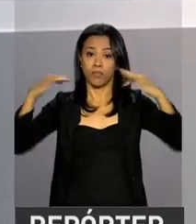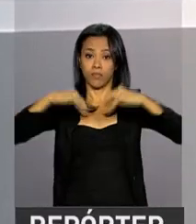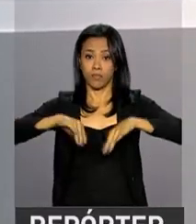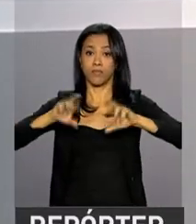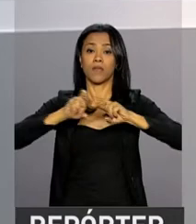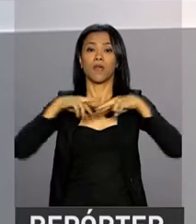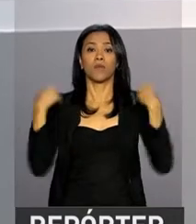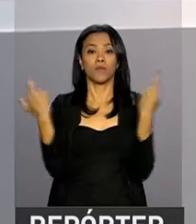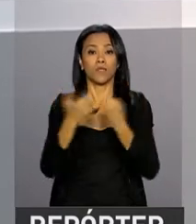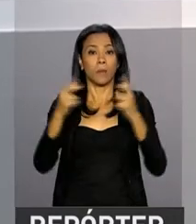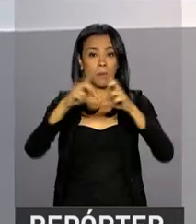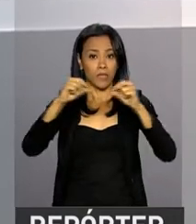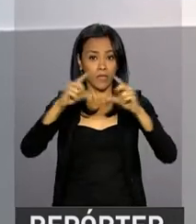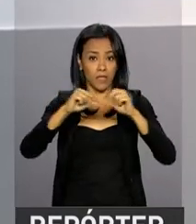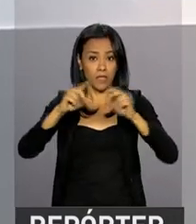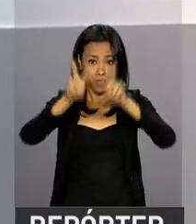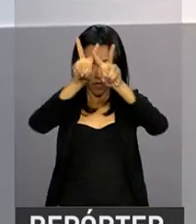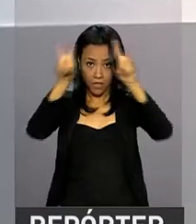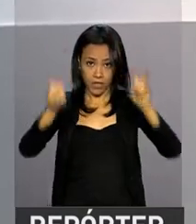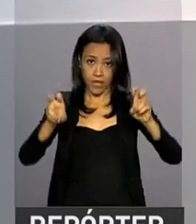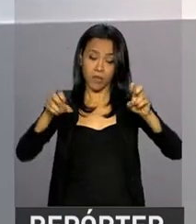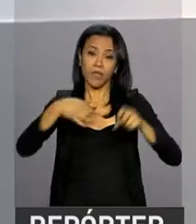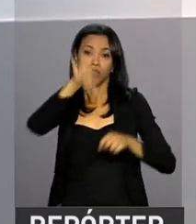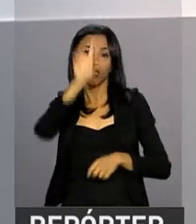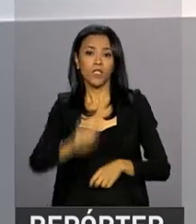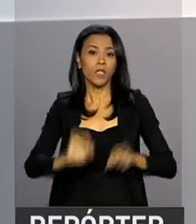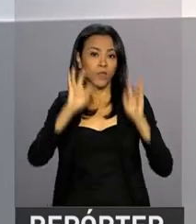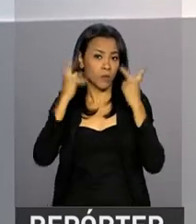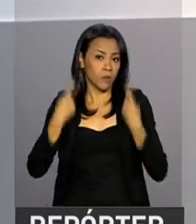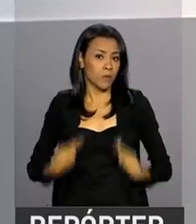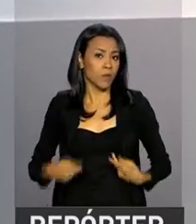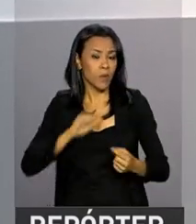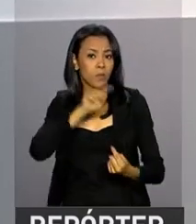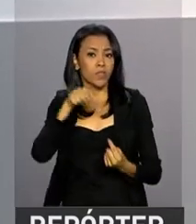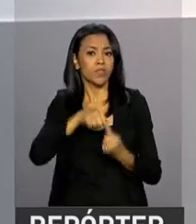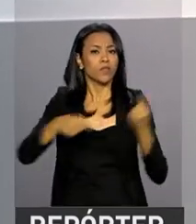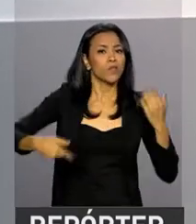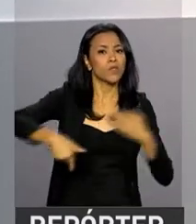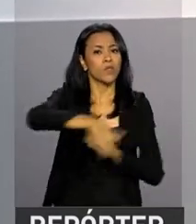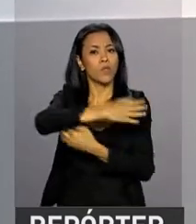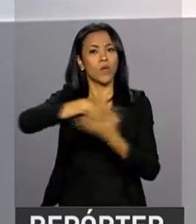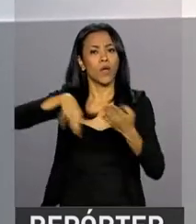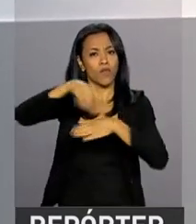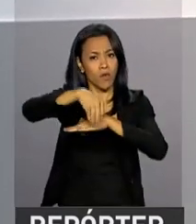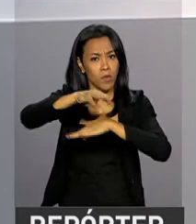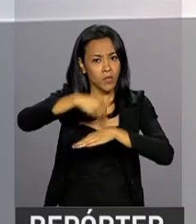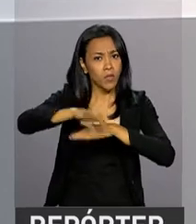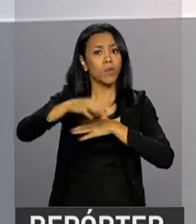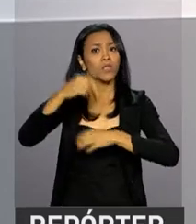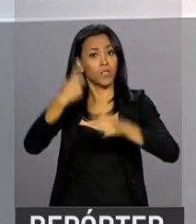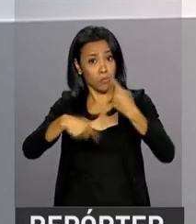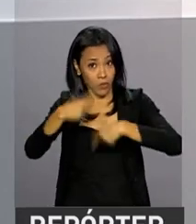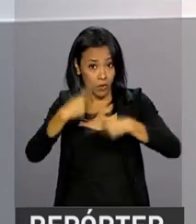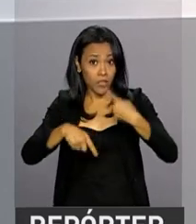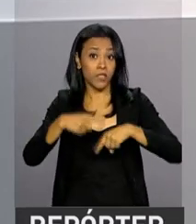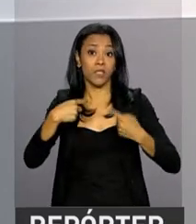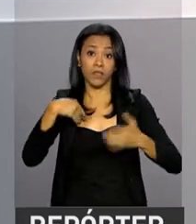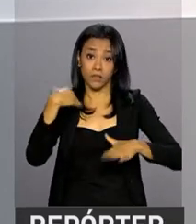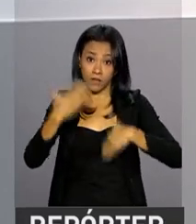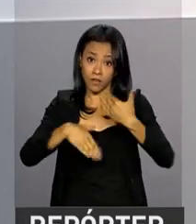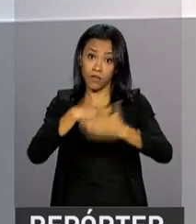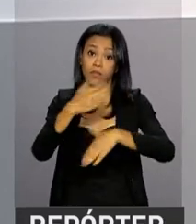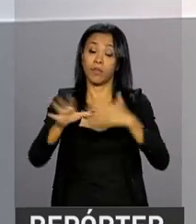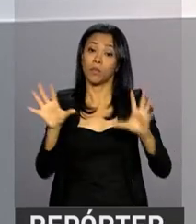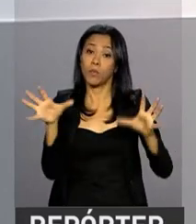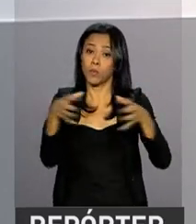brasília para discutir direitos humanos a iniciativa buscou trocar informações sobre ações e políticas bem sucedidas desenvolvidas pelos